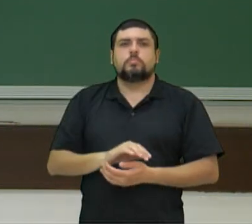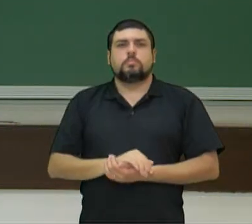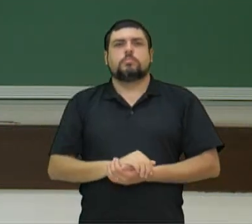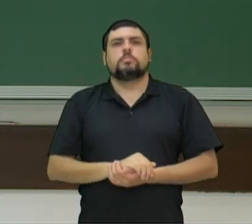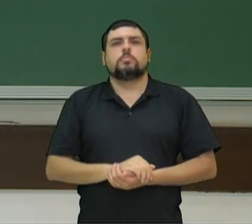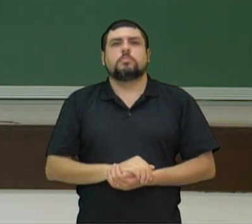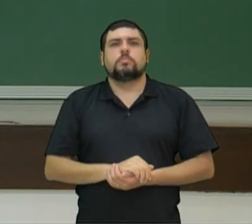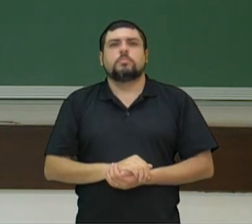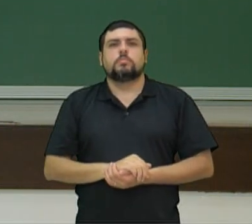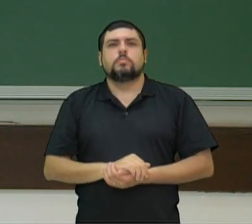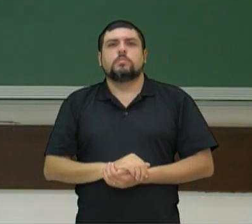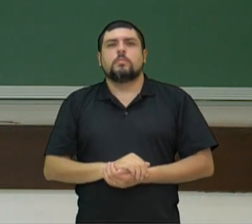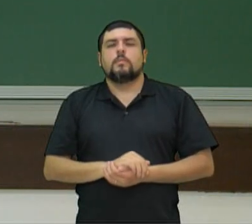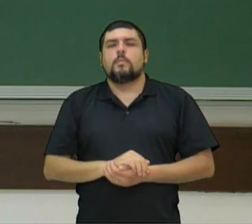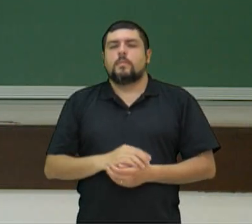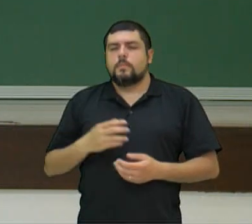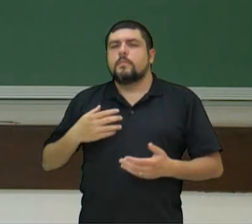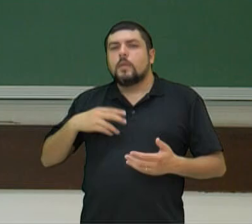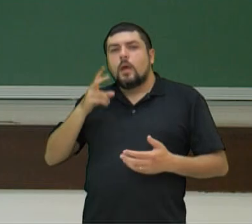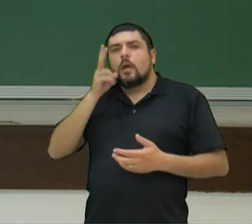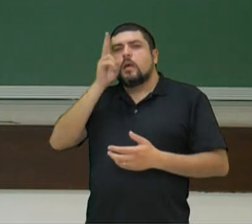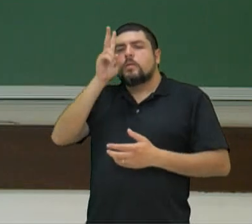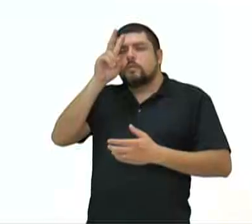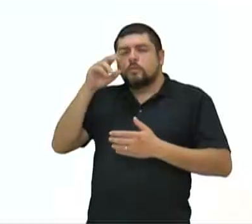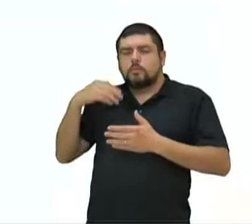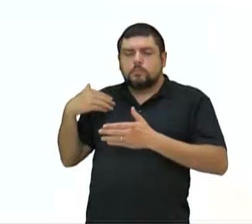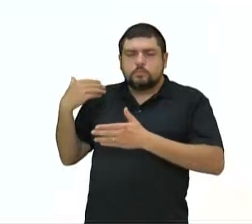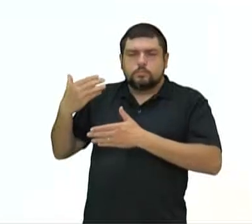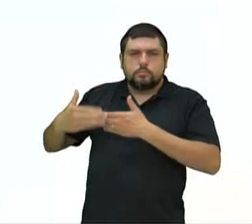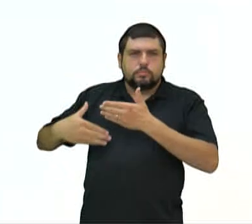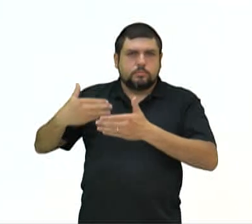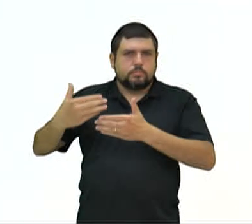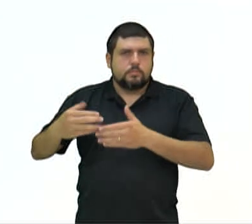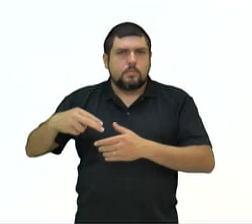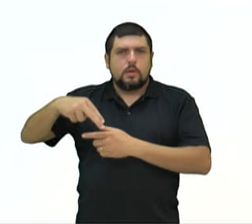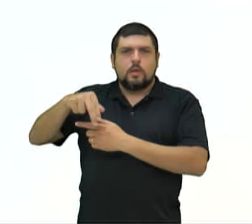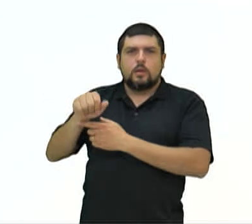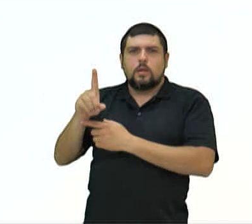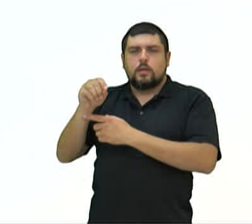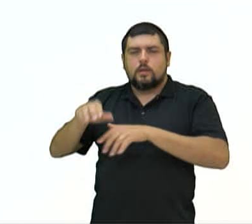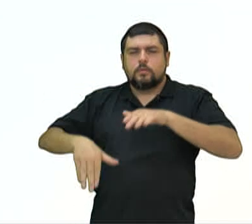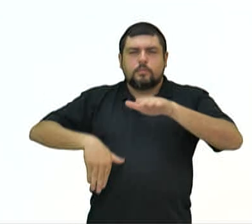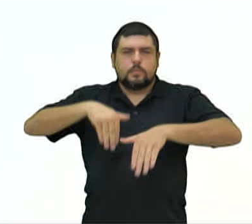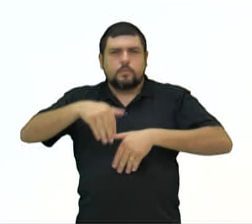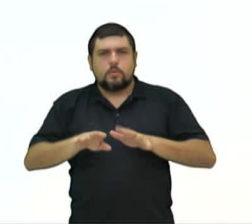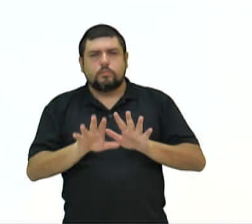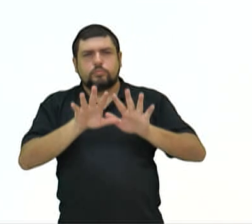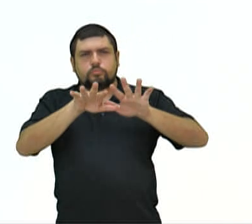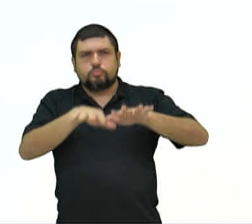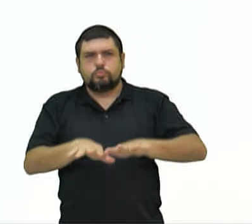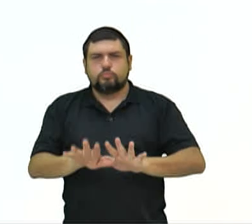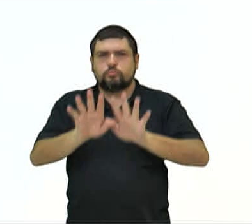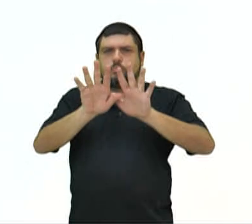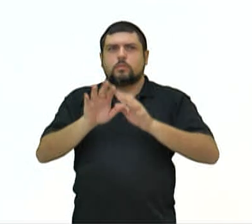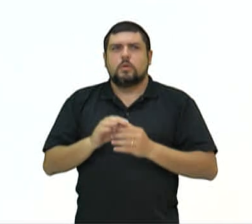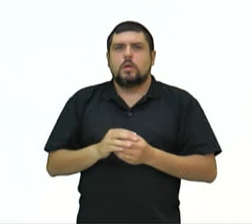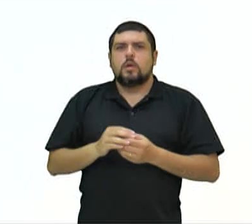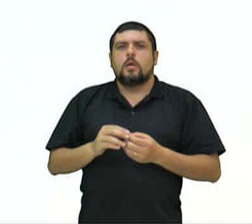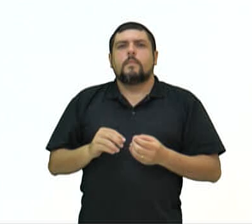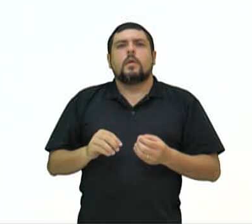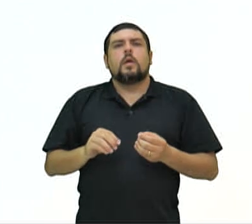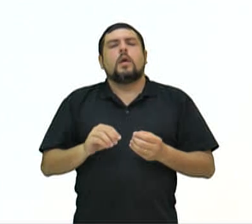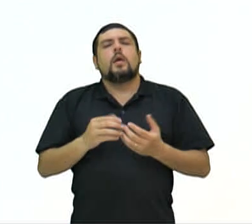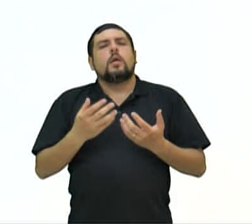andando. História do nado sincronizado. O nado sincronizado tem uma particularidade que